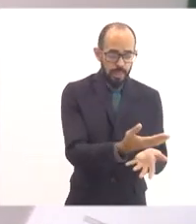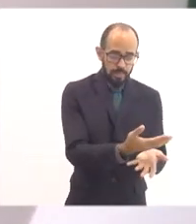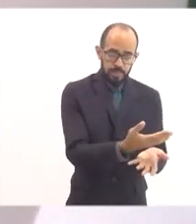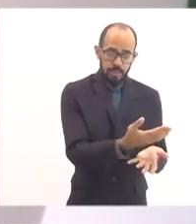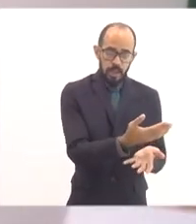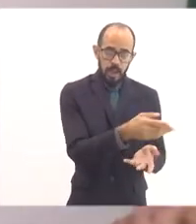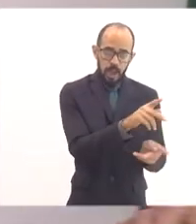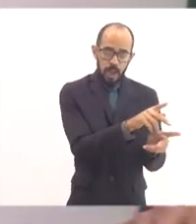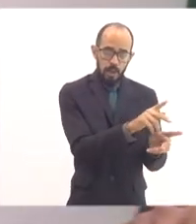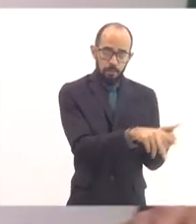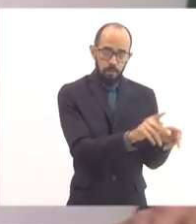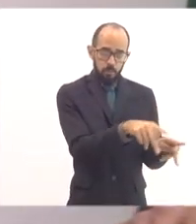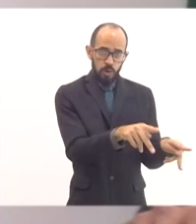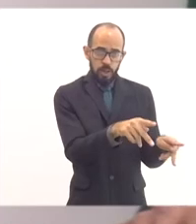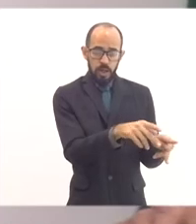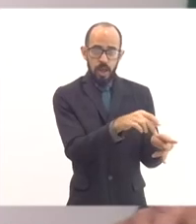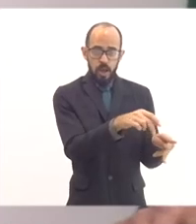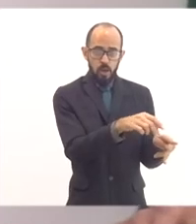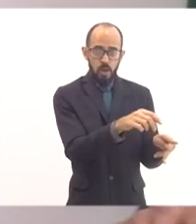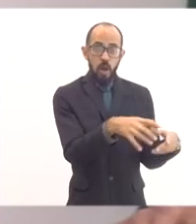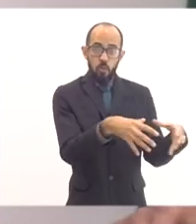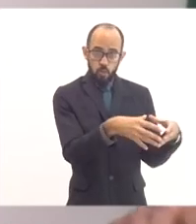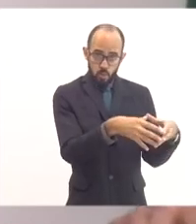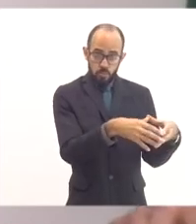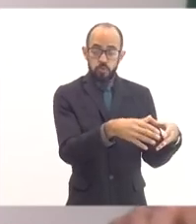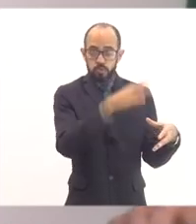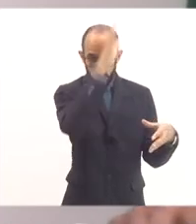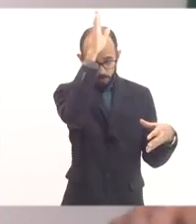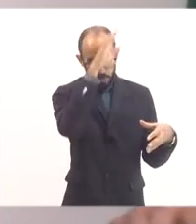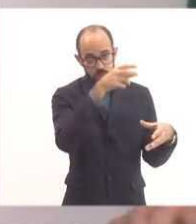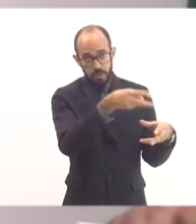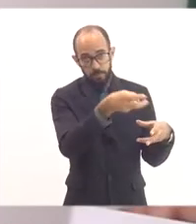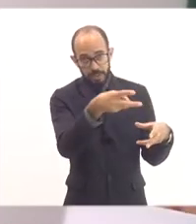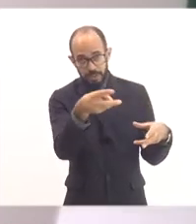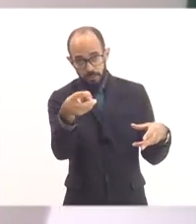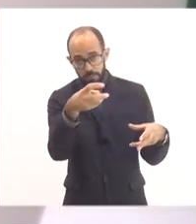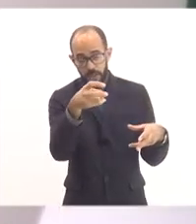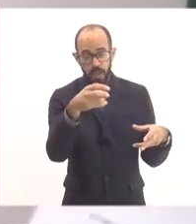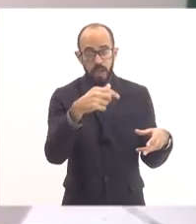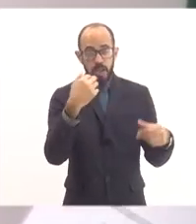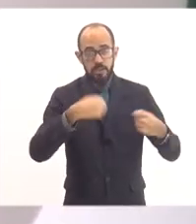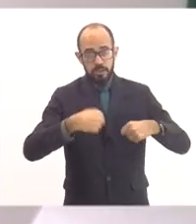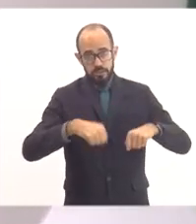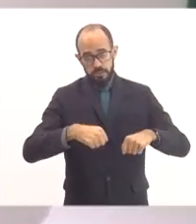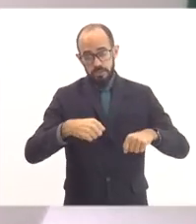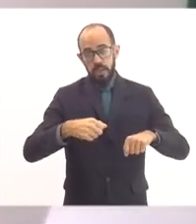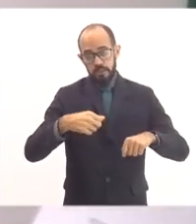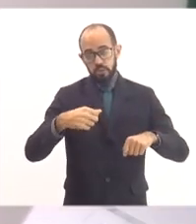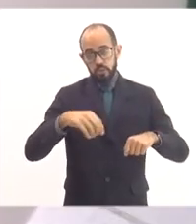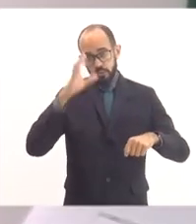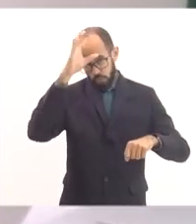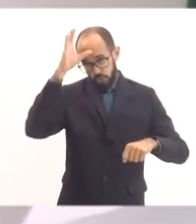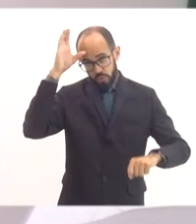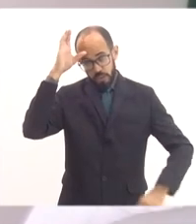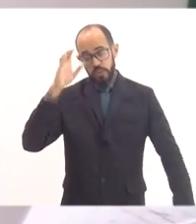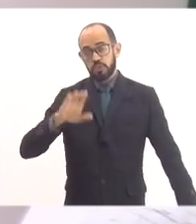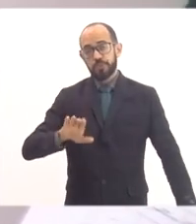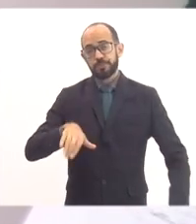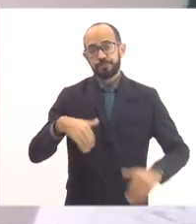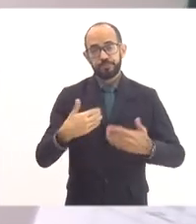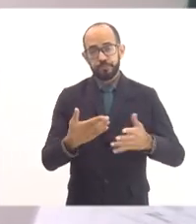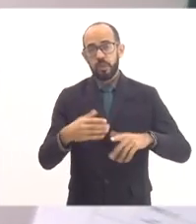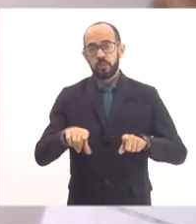do Corpo de Bombeiros, mas ouvir aos anseios e aos pleitos daqueles que nos procuram. E, desta forma, o coronel Marco